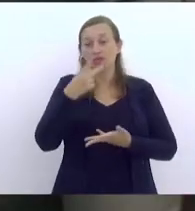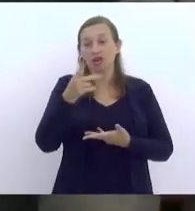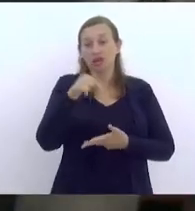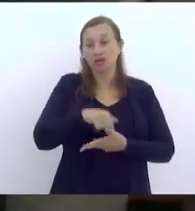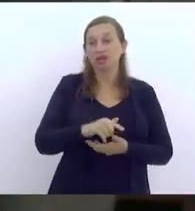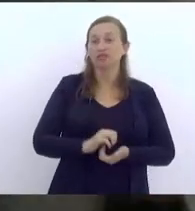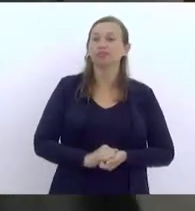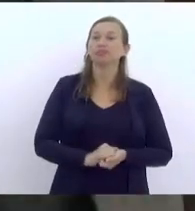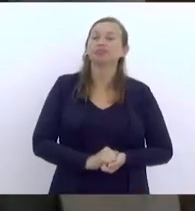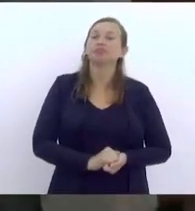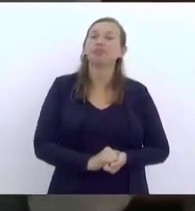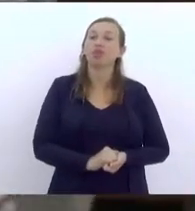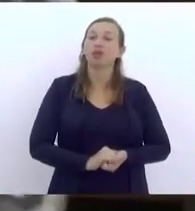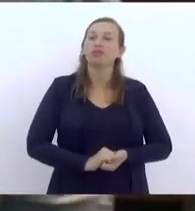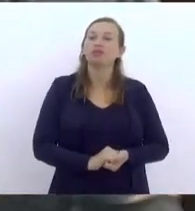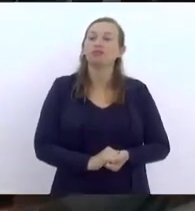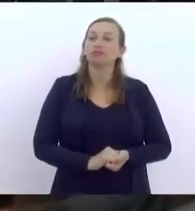aqui.